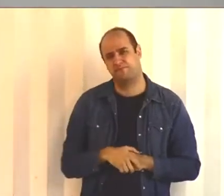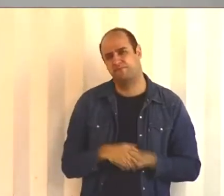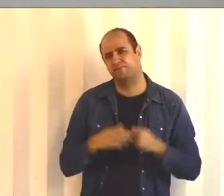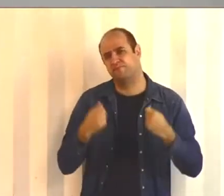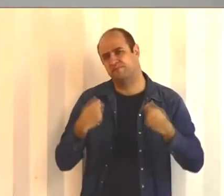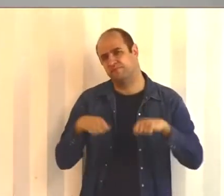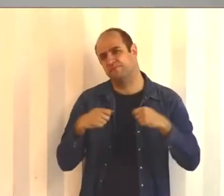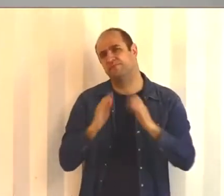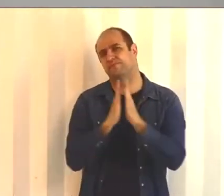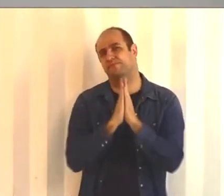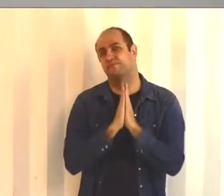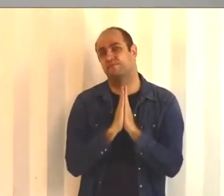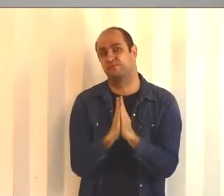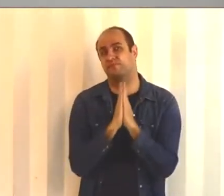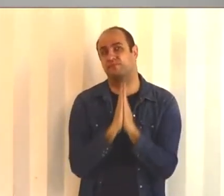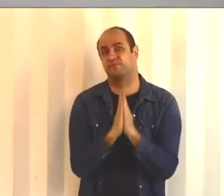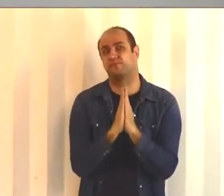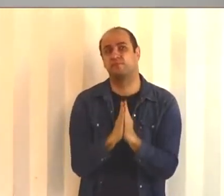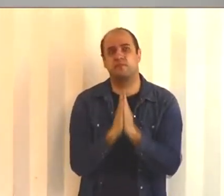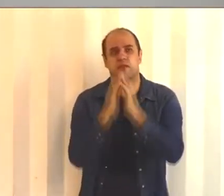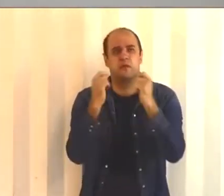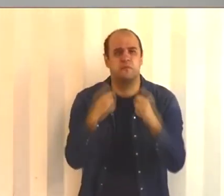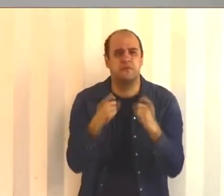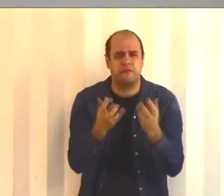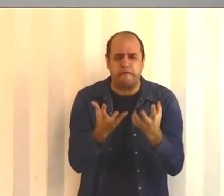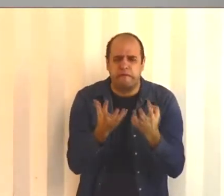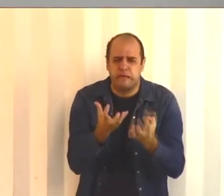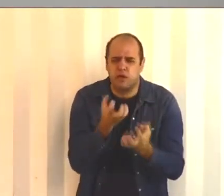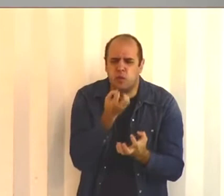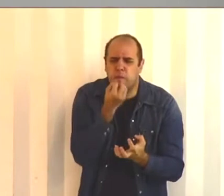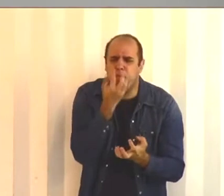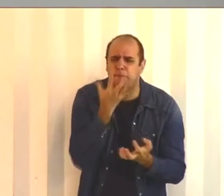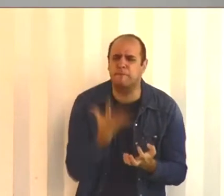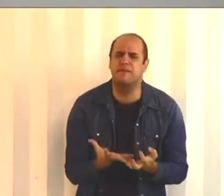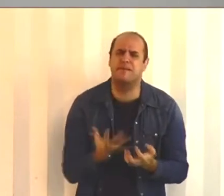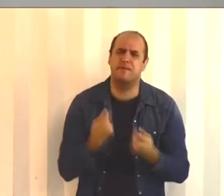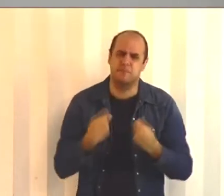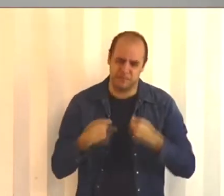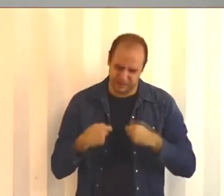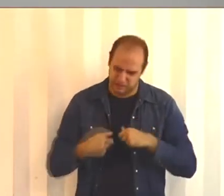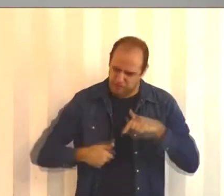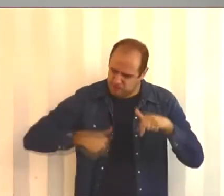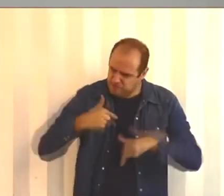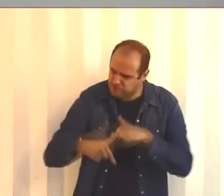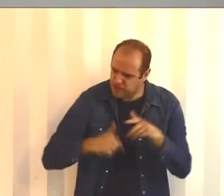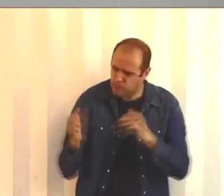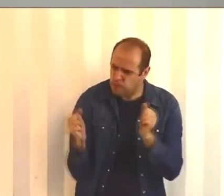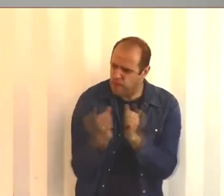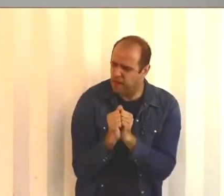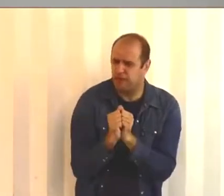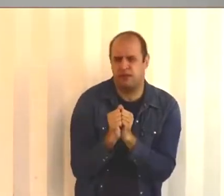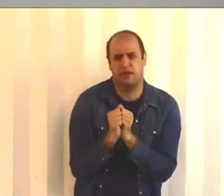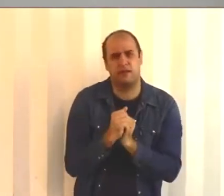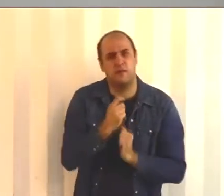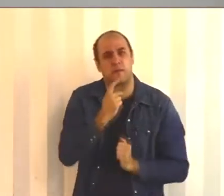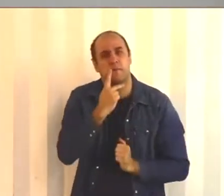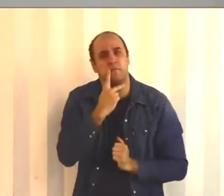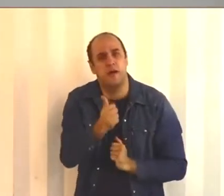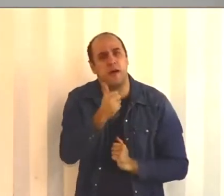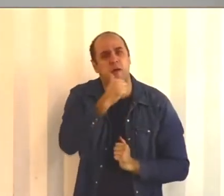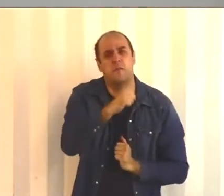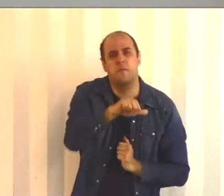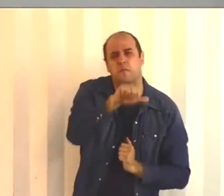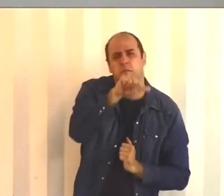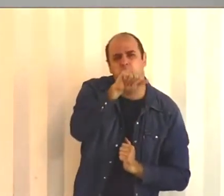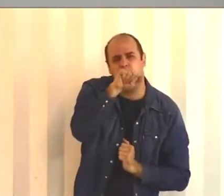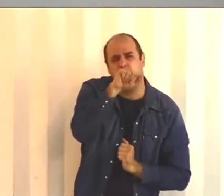por nossos filhos, nós precisamos querer o bem dos nossos filhos, nós precisamos agir por nossos filhos, e nós pais e